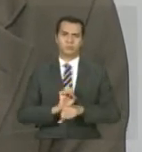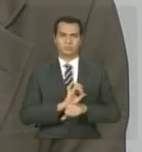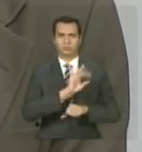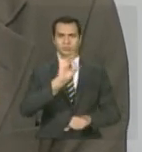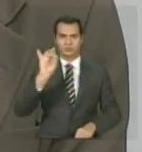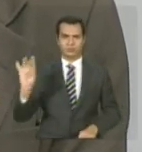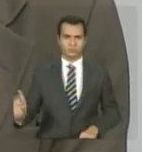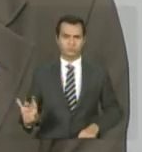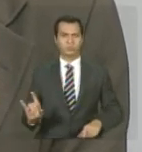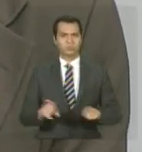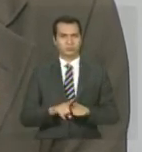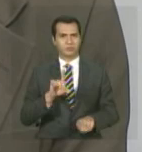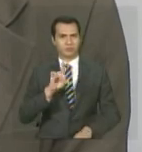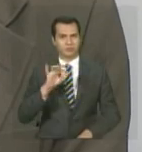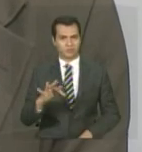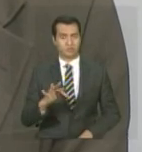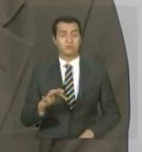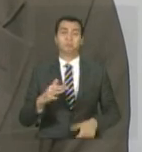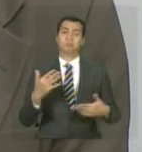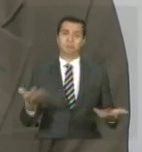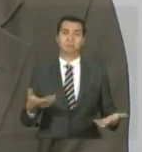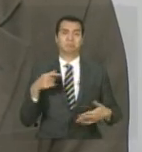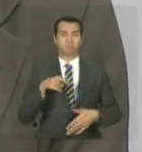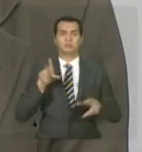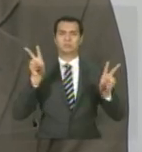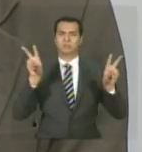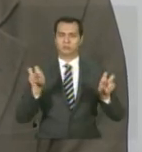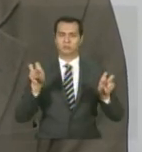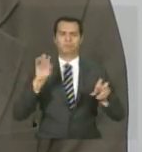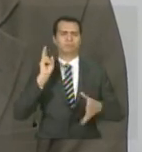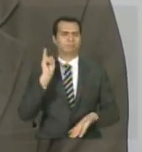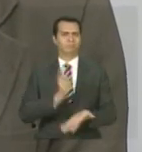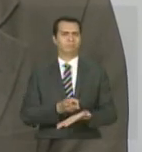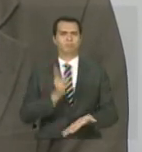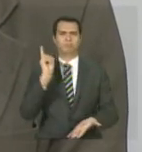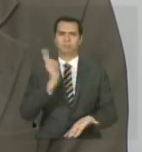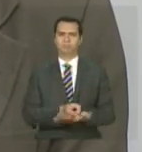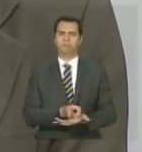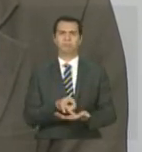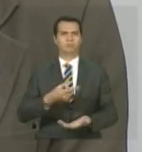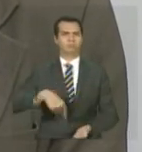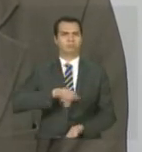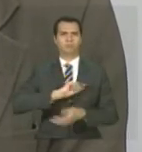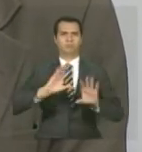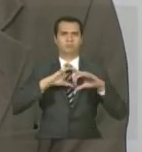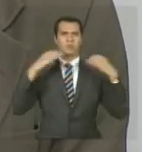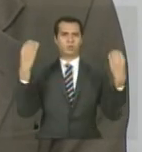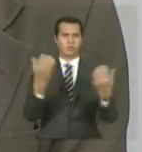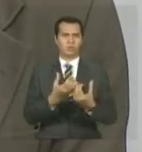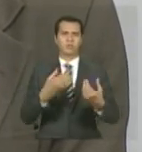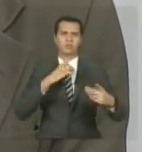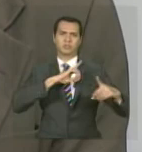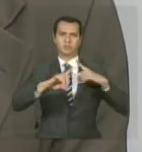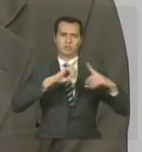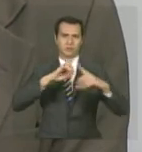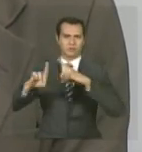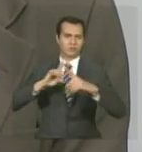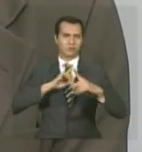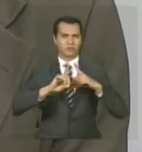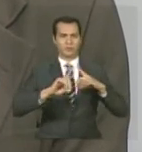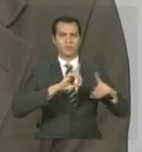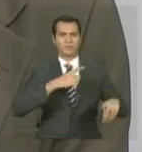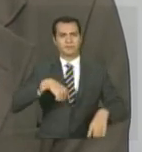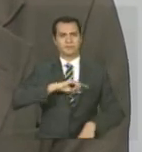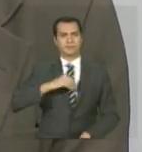Distrito Federal. Portanto, esse foi um tema que esteve sempre presente no debate das conferências em que participamos.